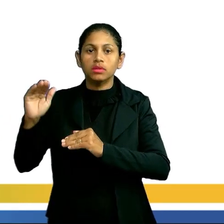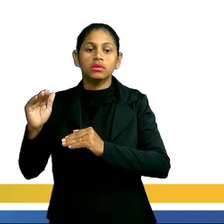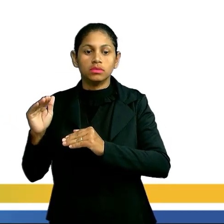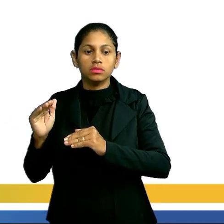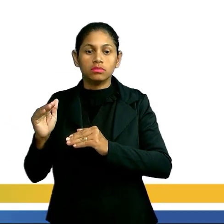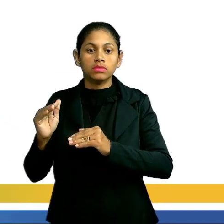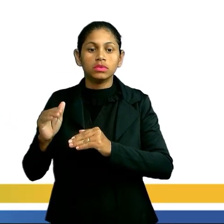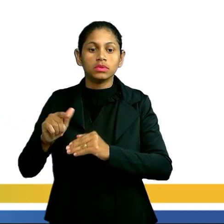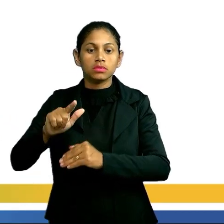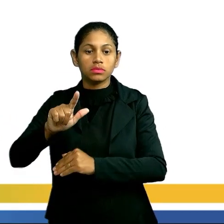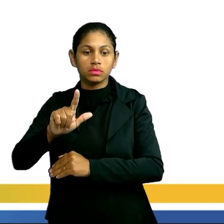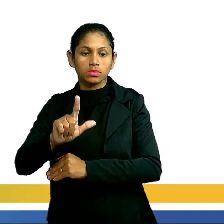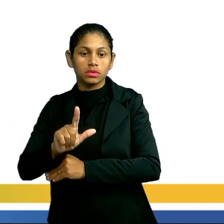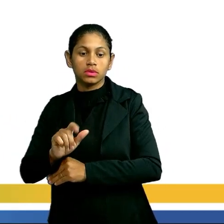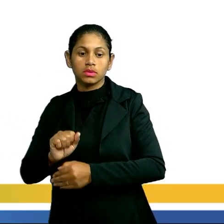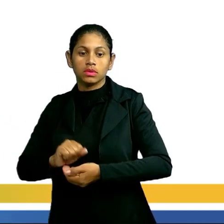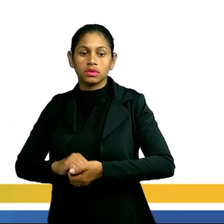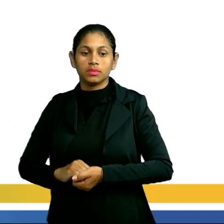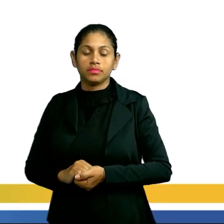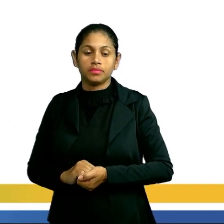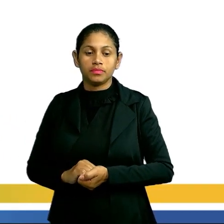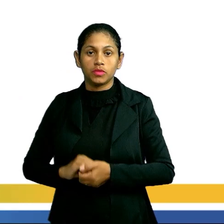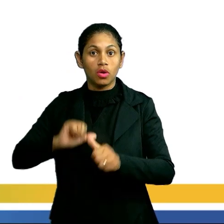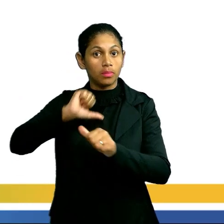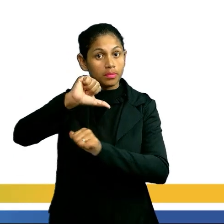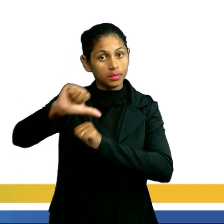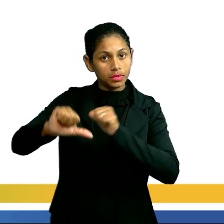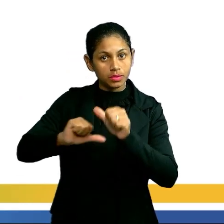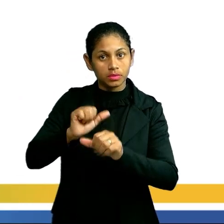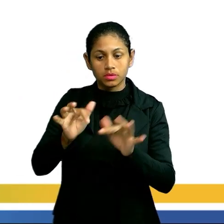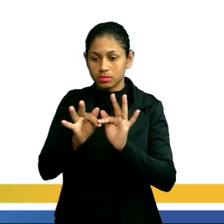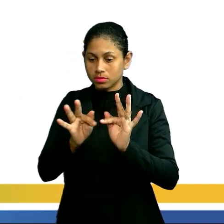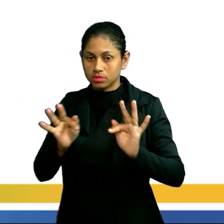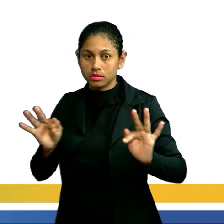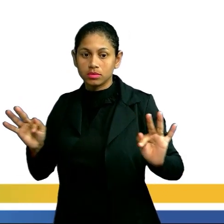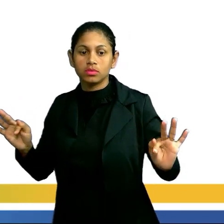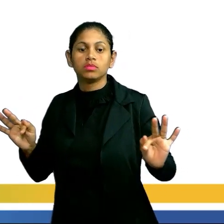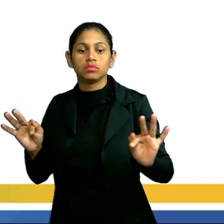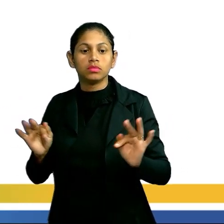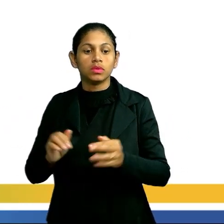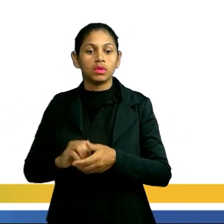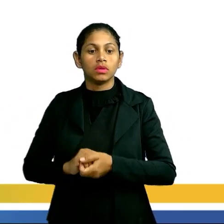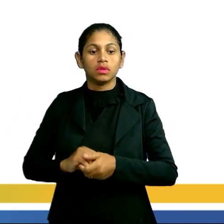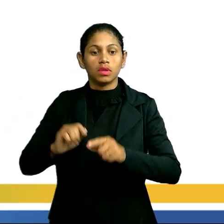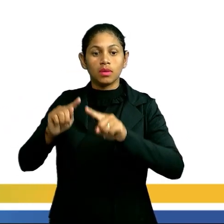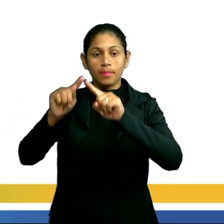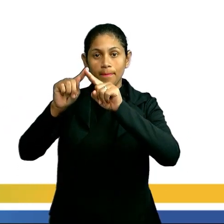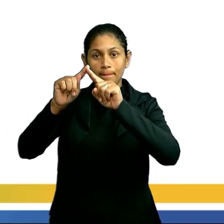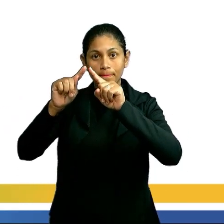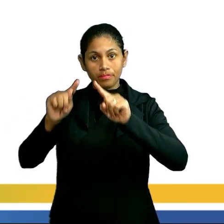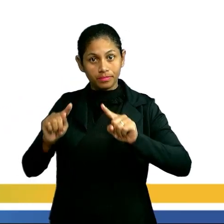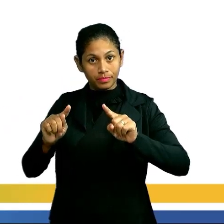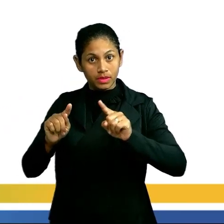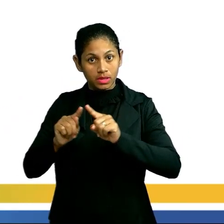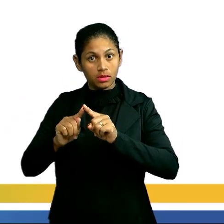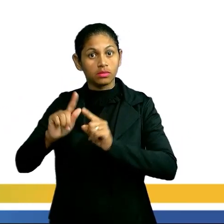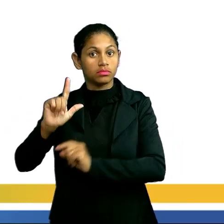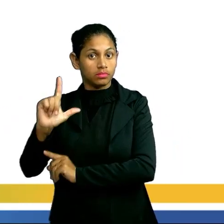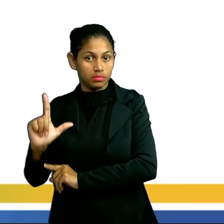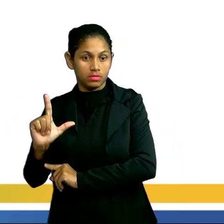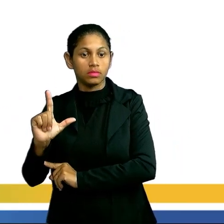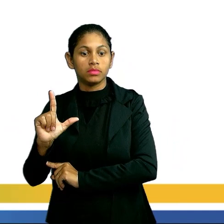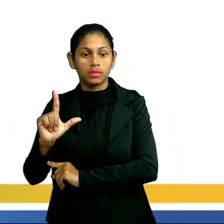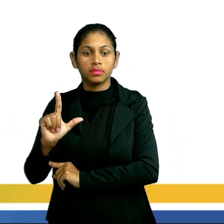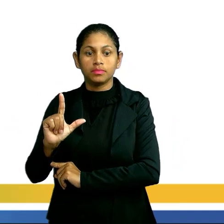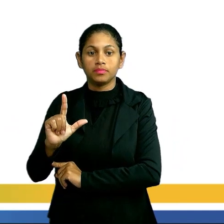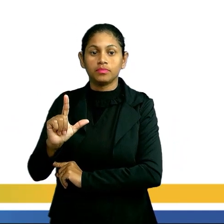isso, temos aí uma variação de comprimento que vamos denominar ΔL. Logo, ΔL, como é variação, podemos calcular